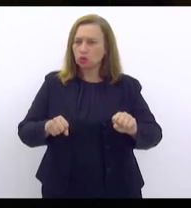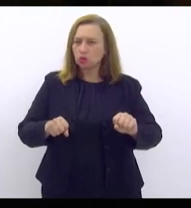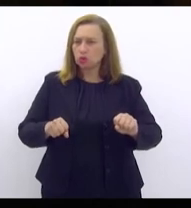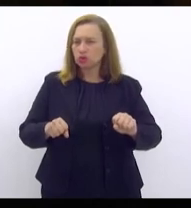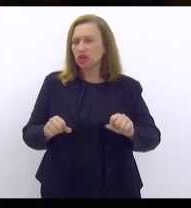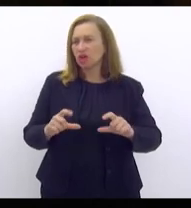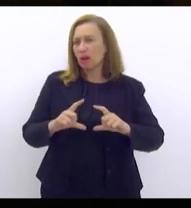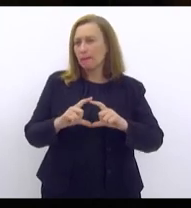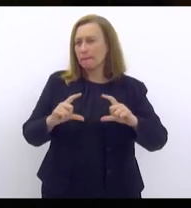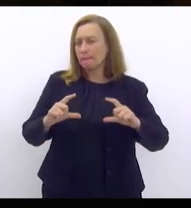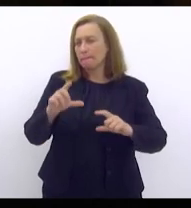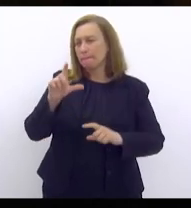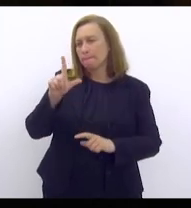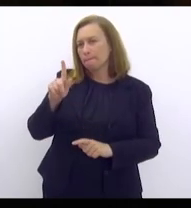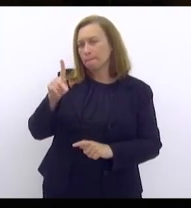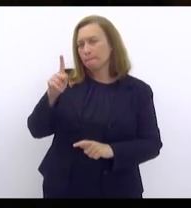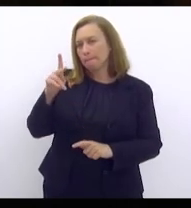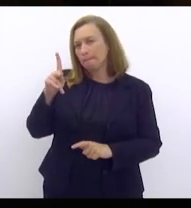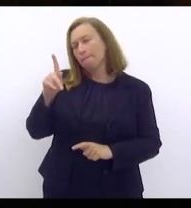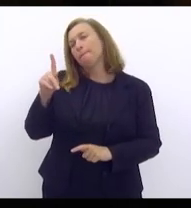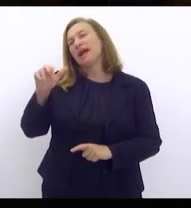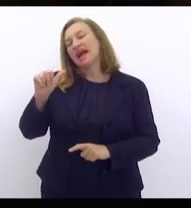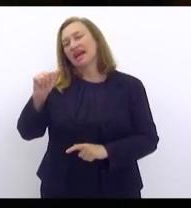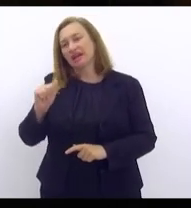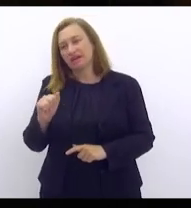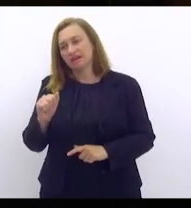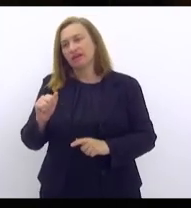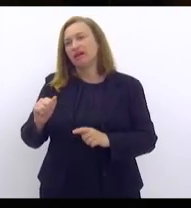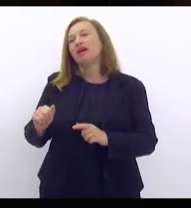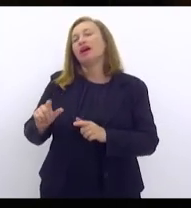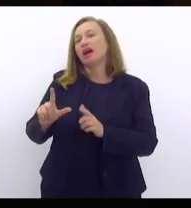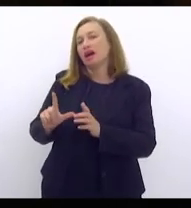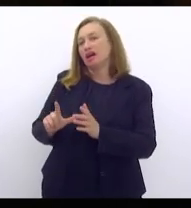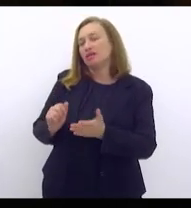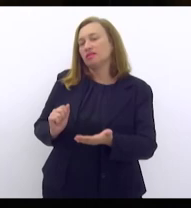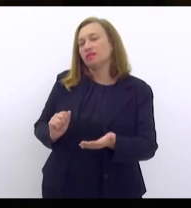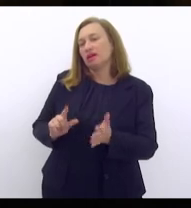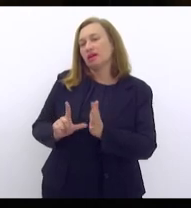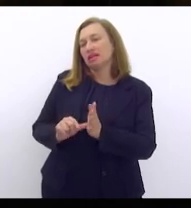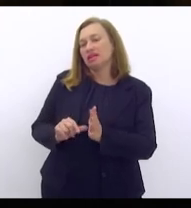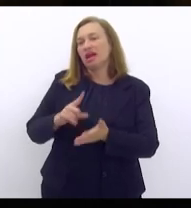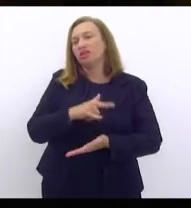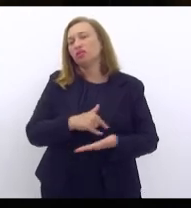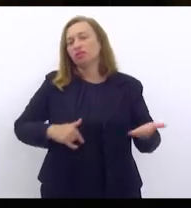atrasado de um trabalhador que você vai logo já tirar o seu instrumento de trabalho, que você vai agir, né,